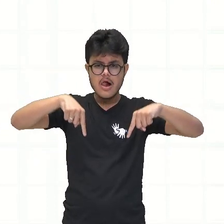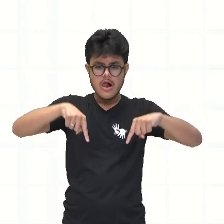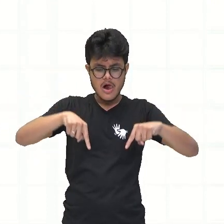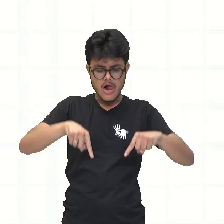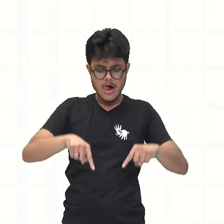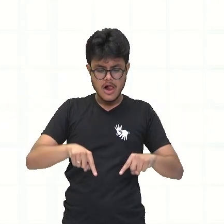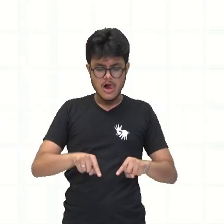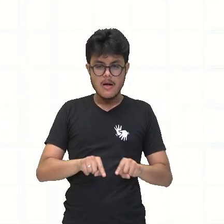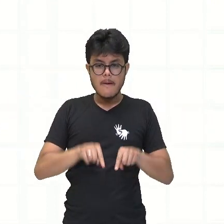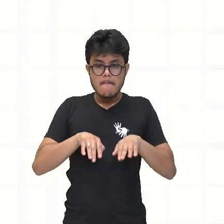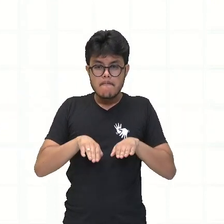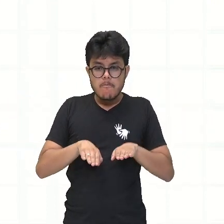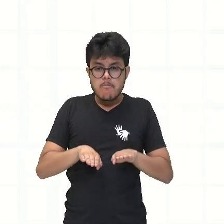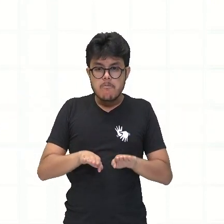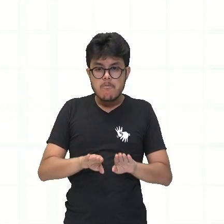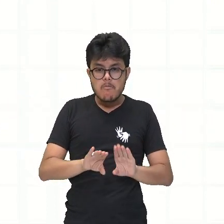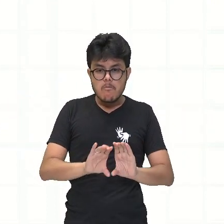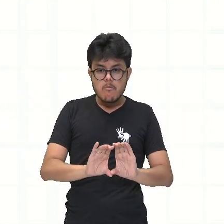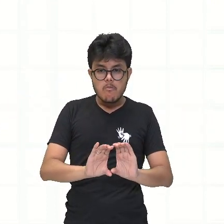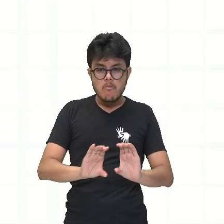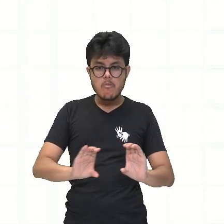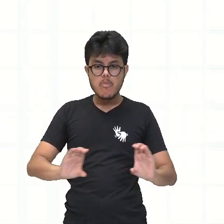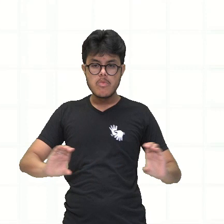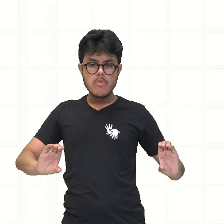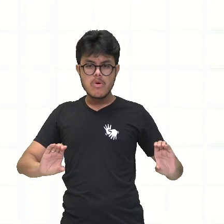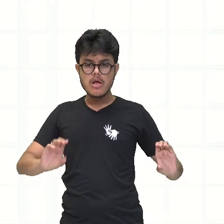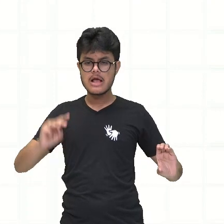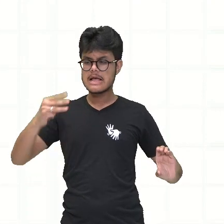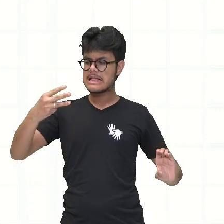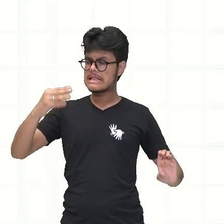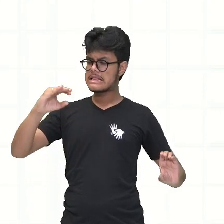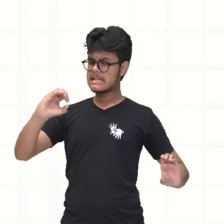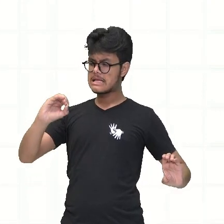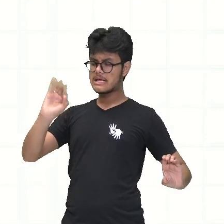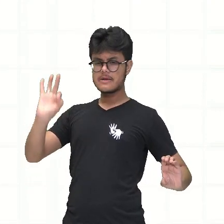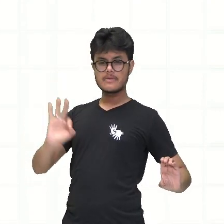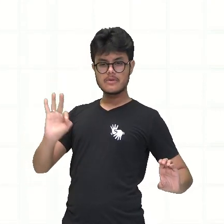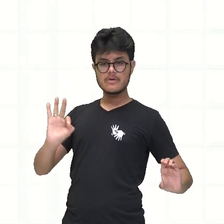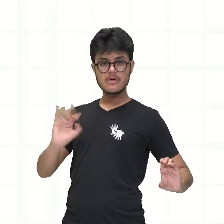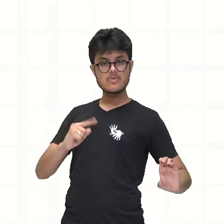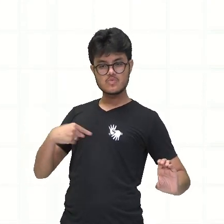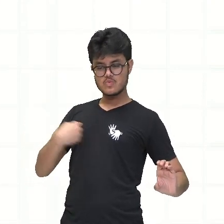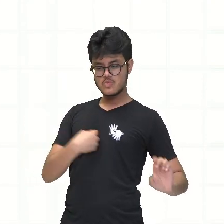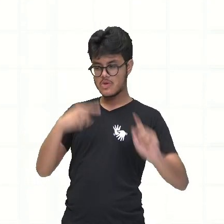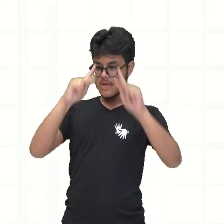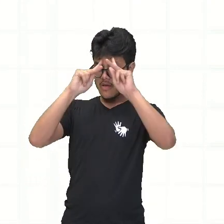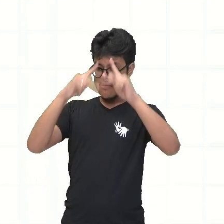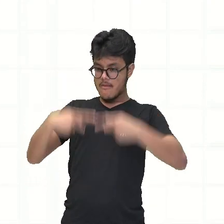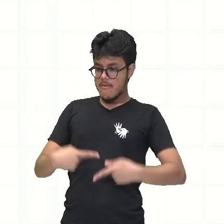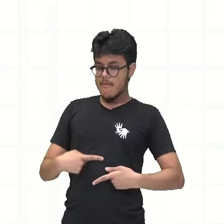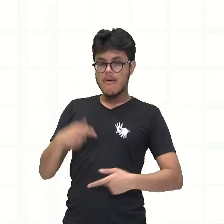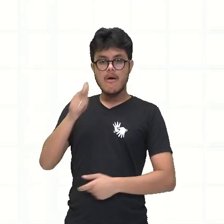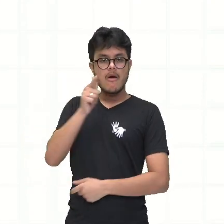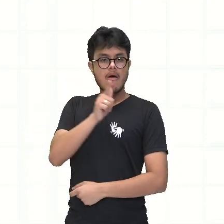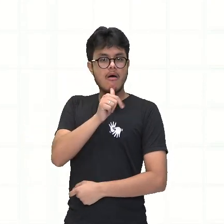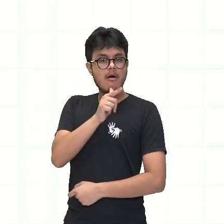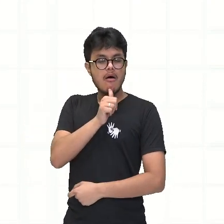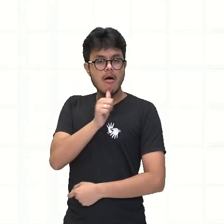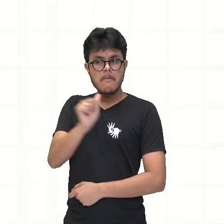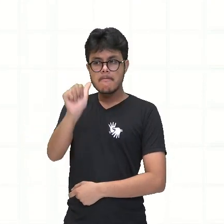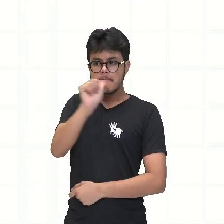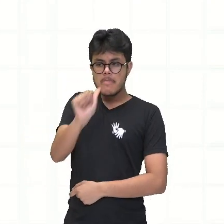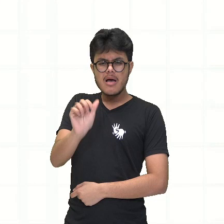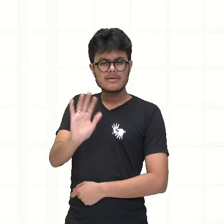humano, nós já temos aqui 30% na cor verde. E águas que estão